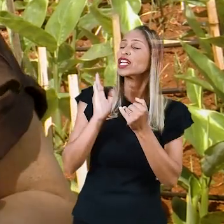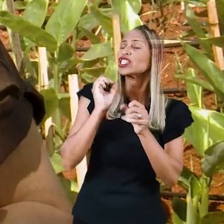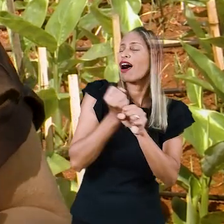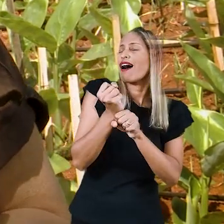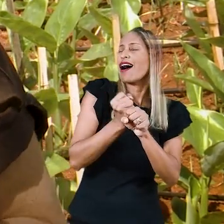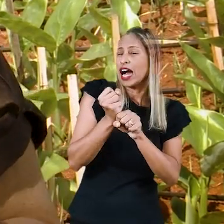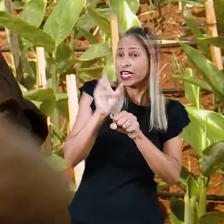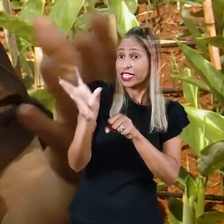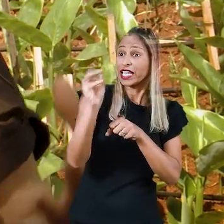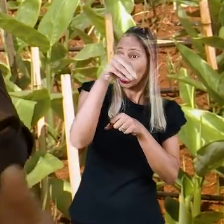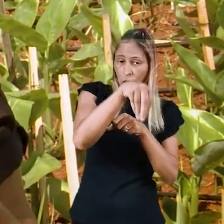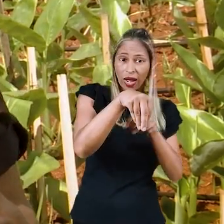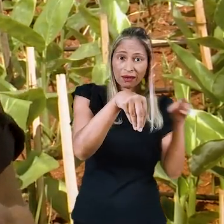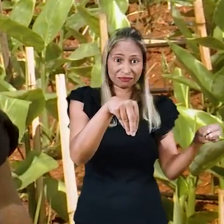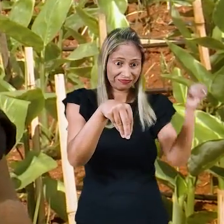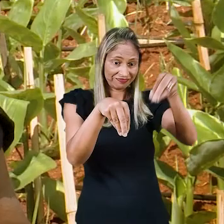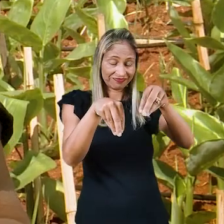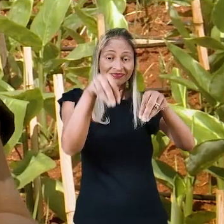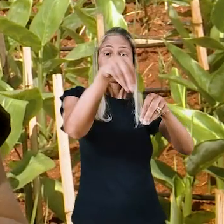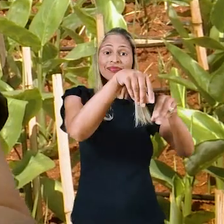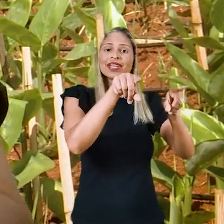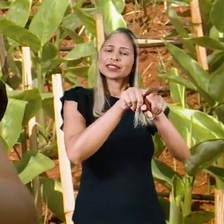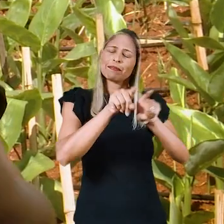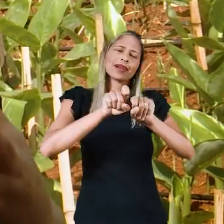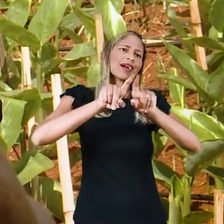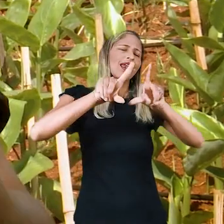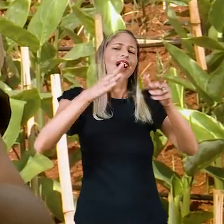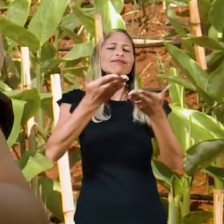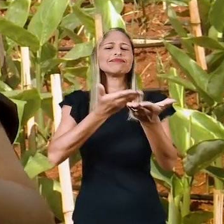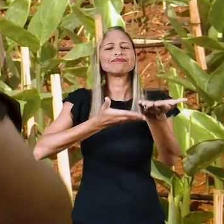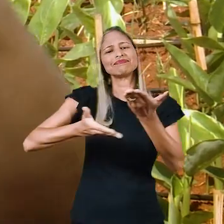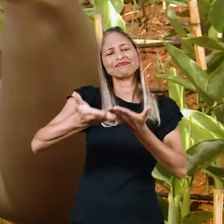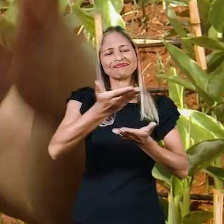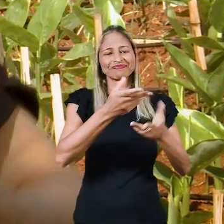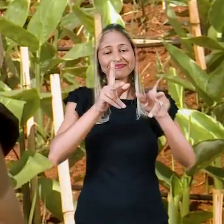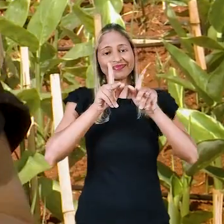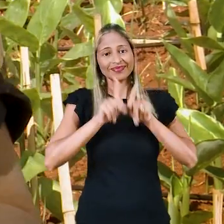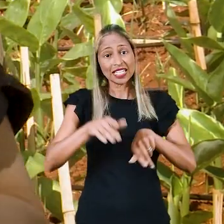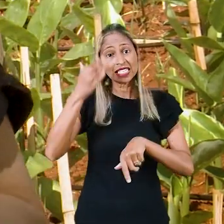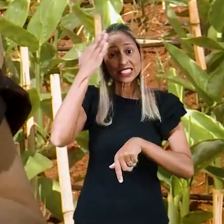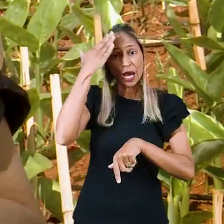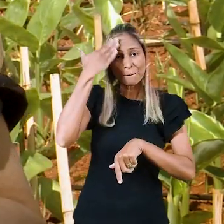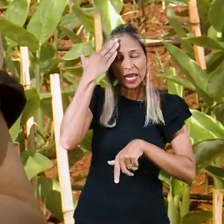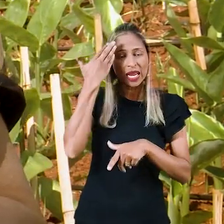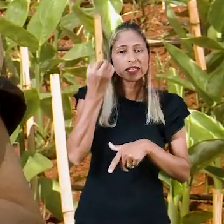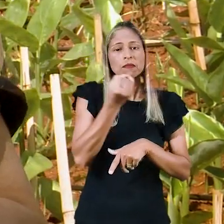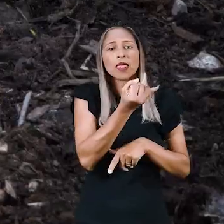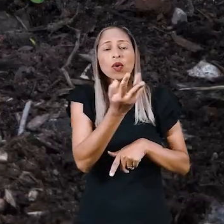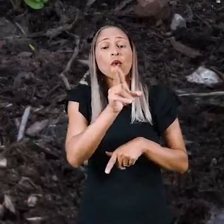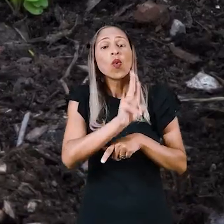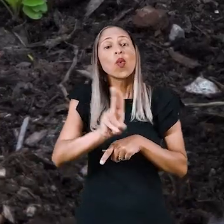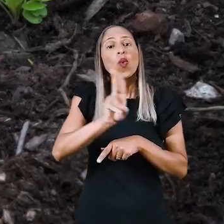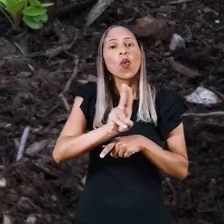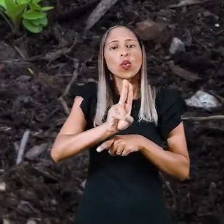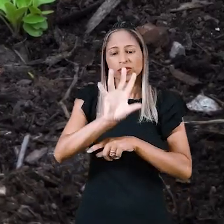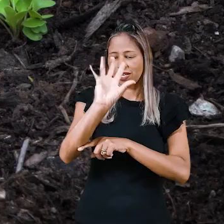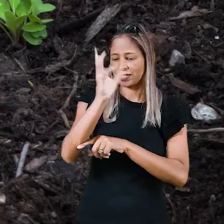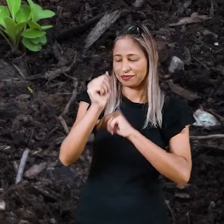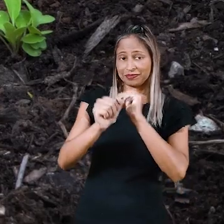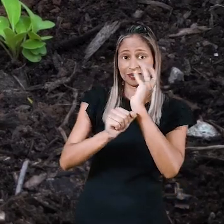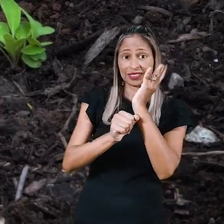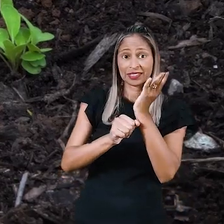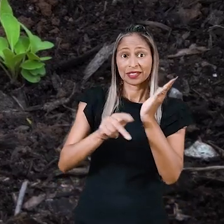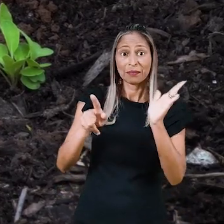família cultiva há muitos anos, você quer colocar no banco? E a gente também, claro, vai trocando com essas pessoas saberes, né, e usos